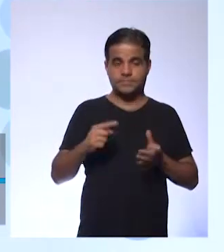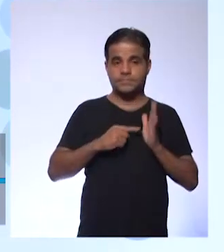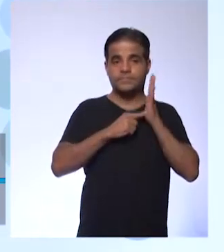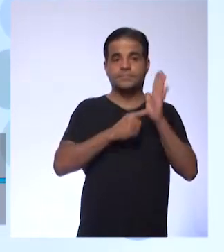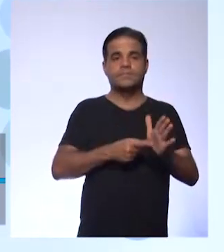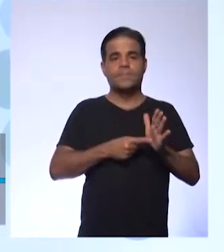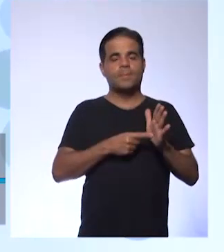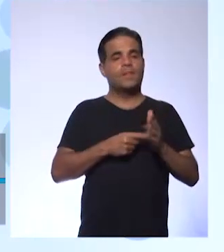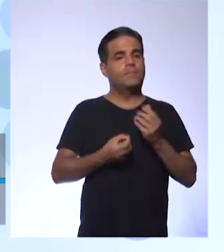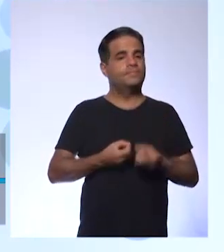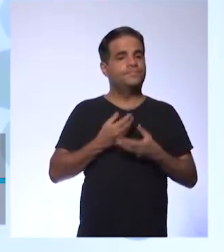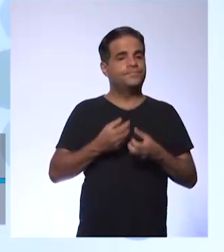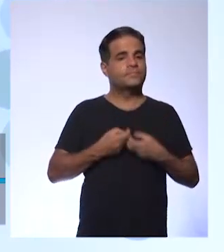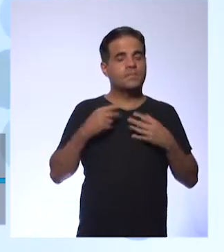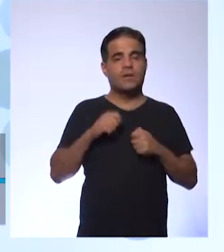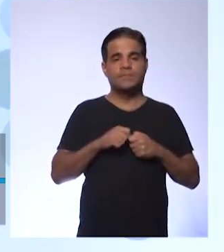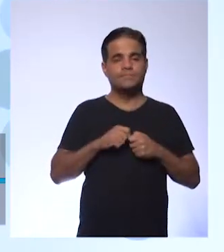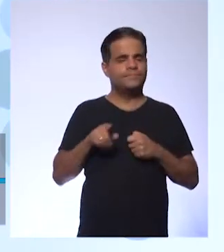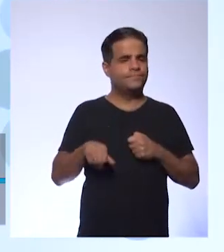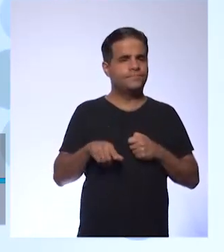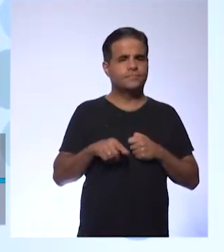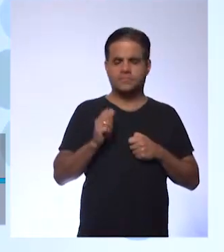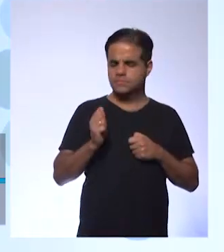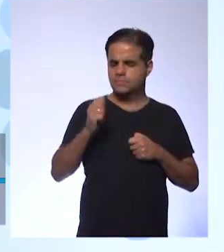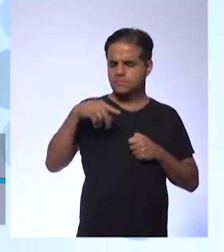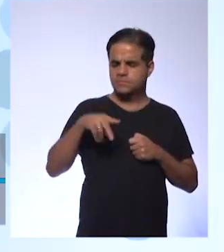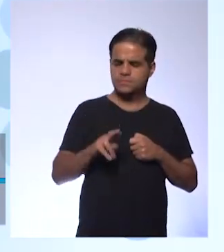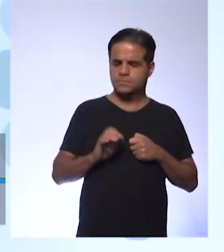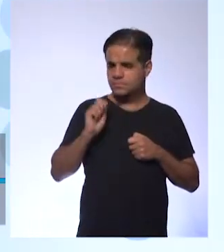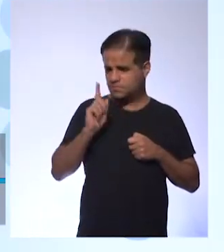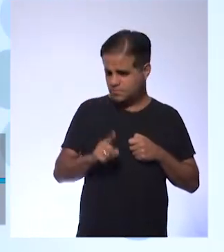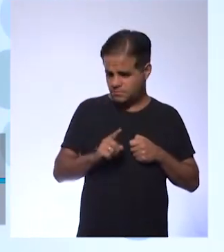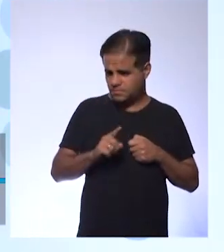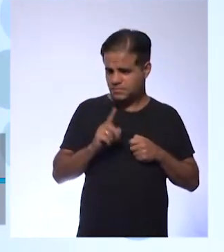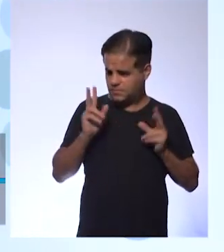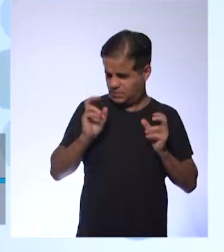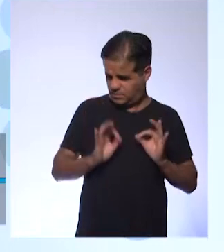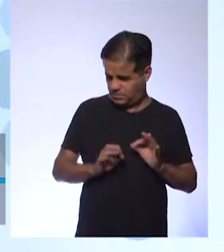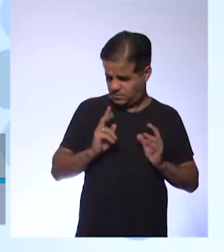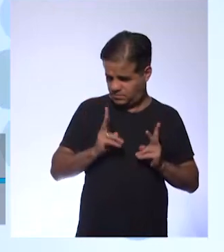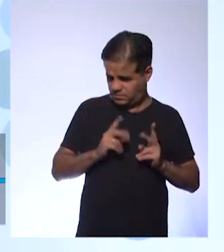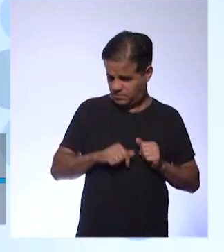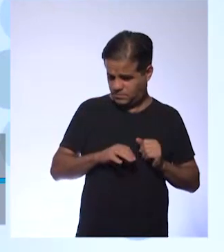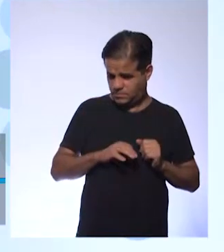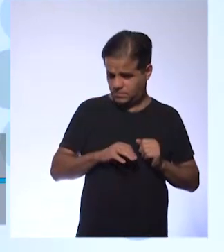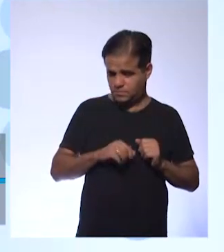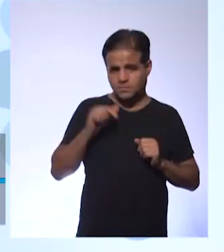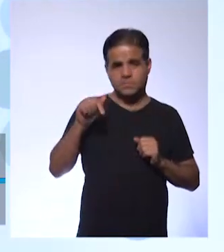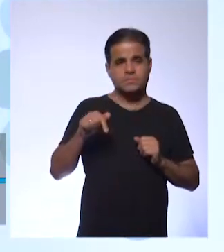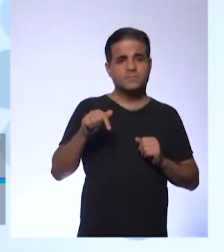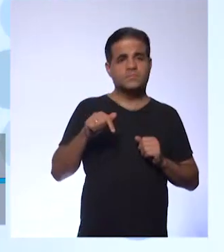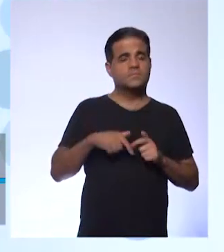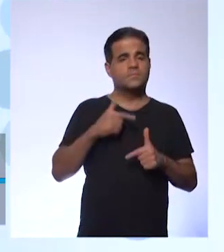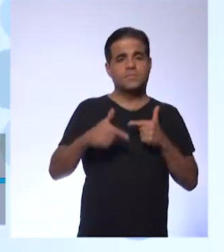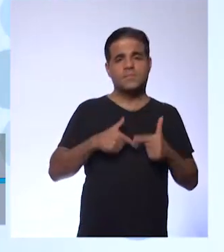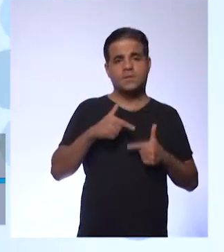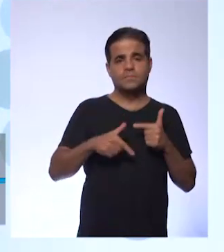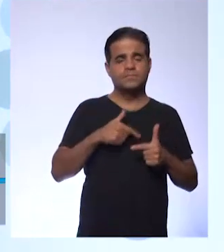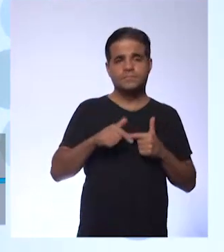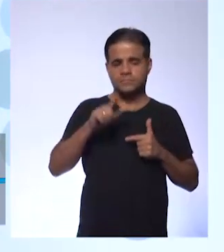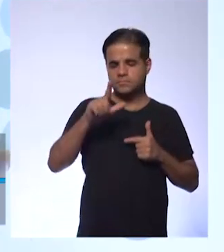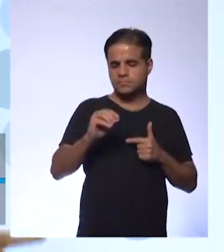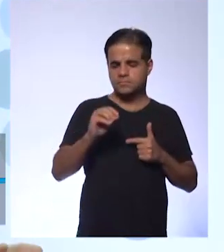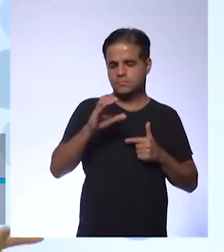mostra assim, um poema que ela fez. Eu falei, Andréia, é circunstâncias mesmo? Ela é. E no sétimo, eles estão trabalhando sobre